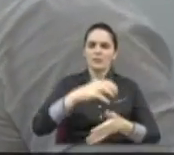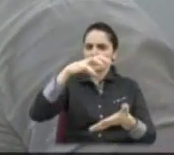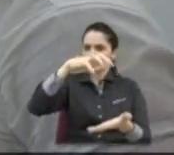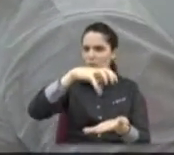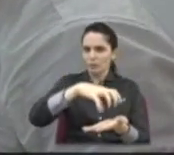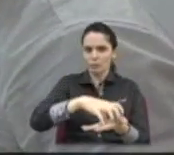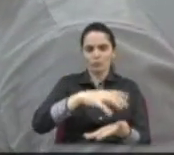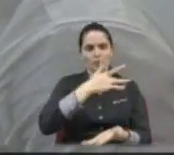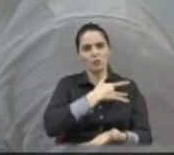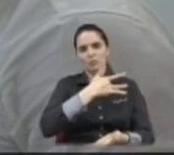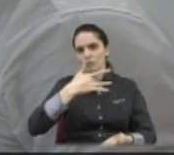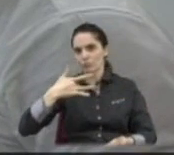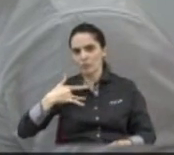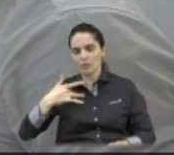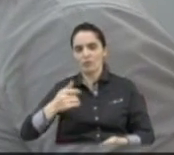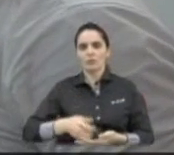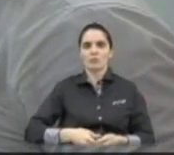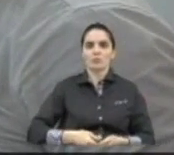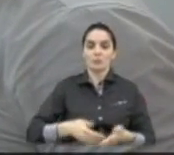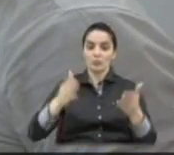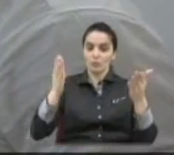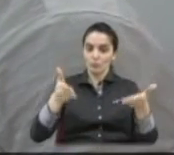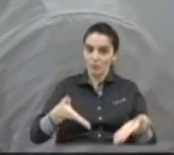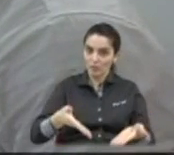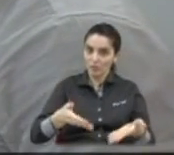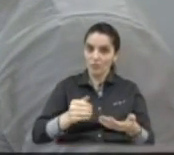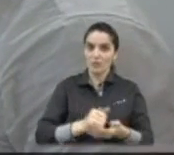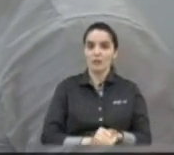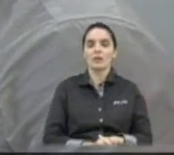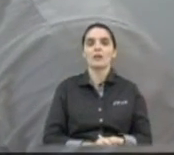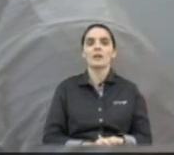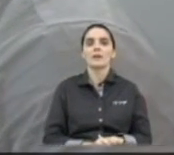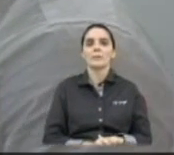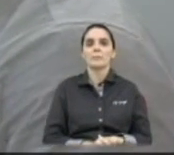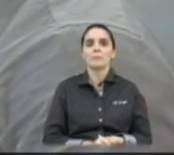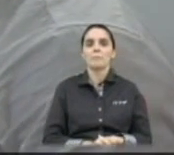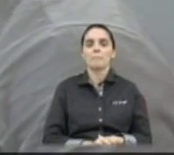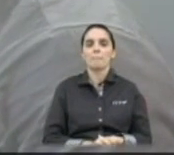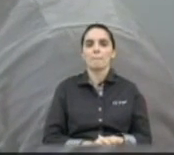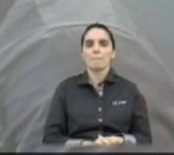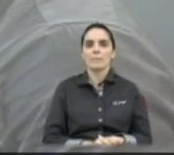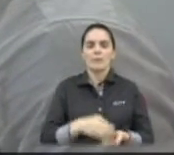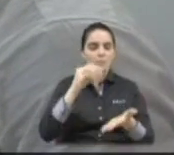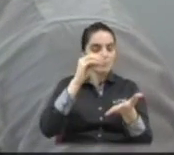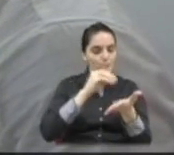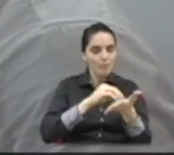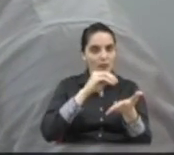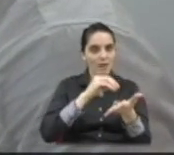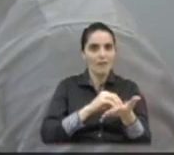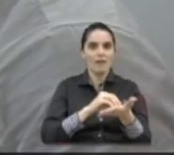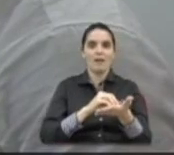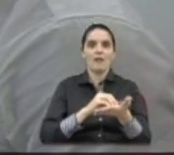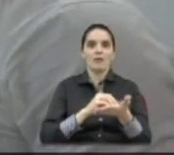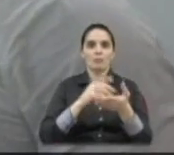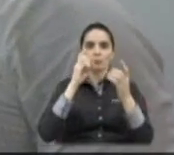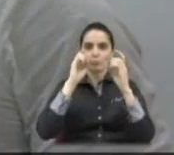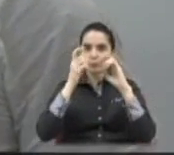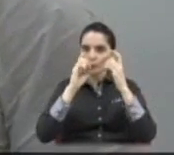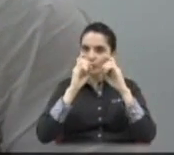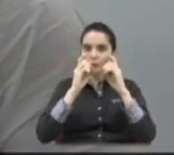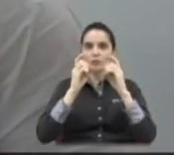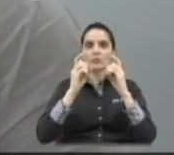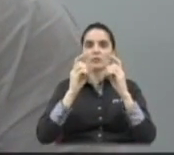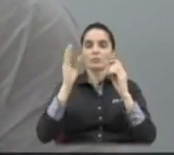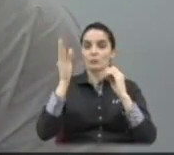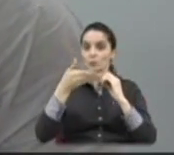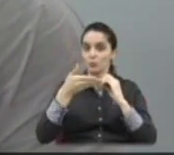saúde. Hoje, aqui nesta sessão, os anais da Câmara Municipal registrarão para sempre esta sessão na qual a